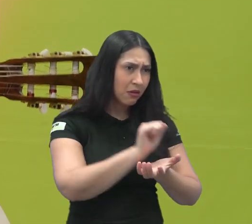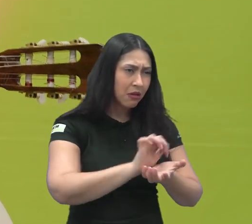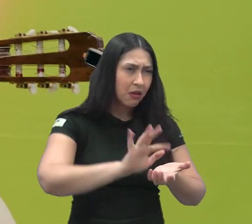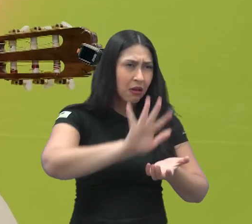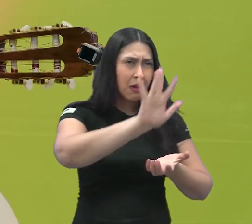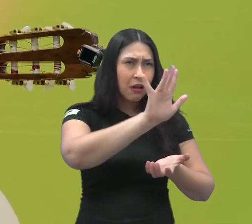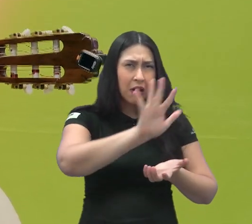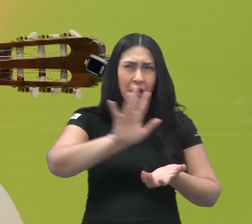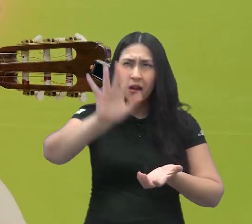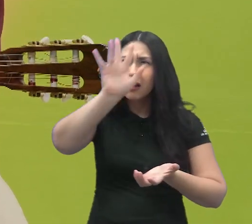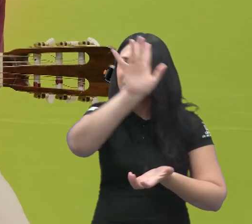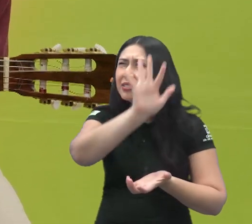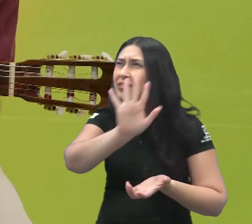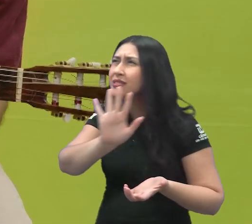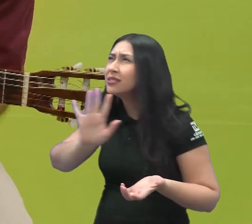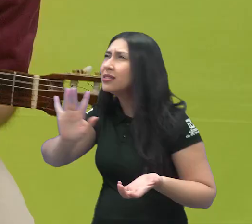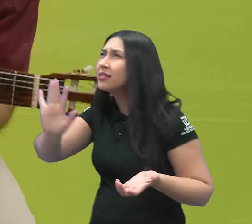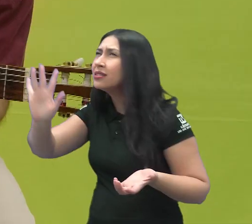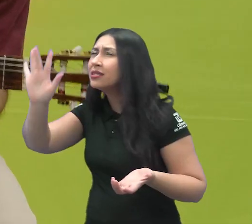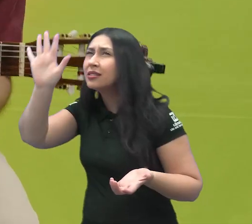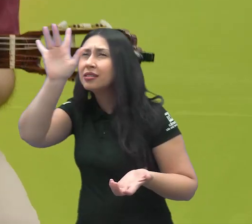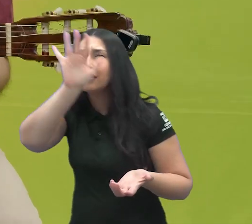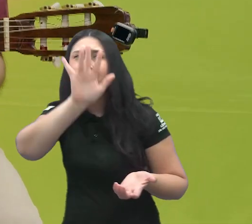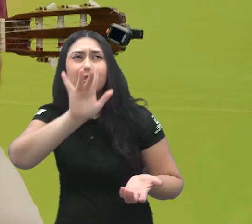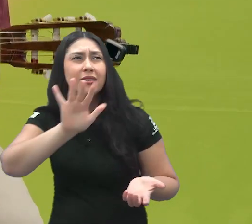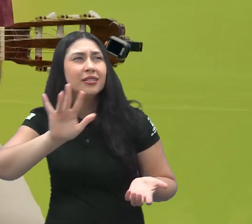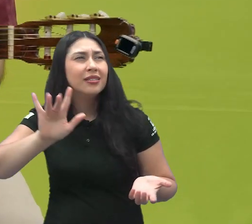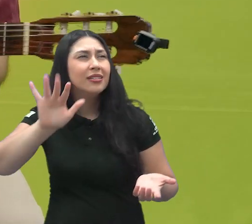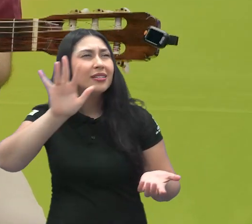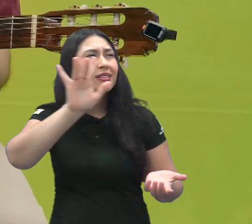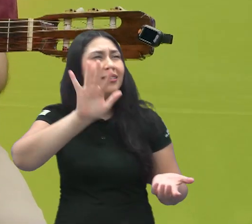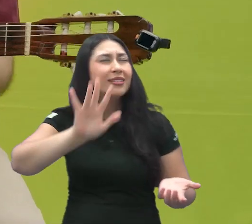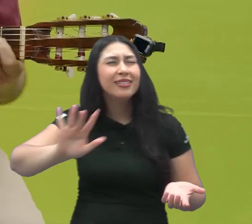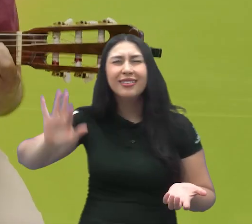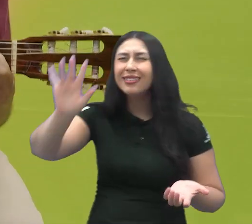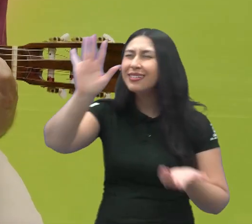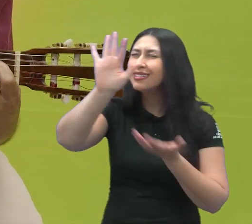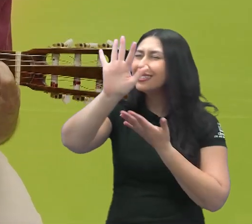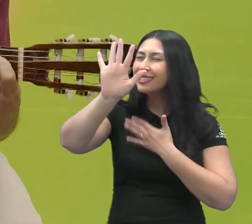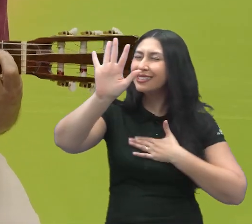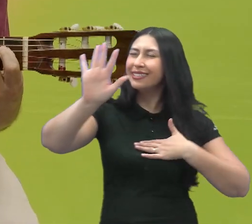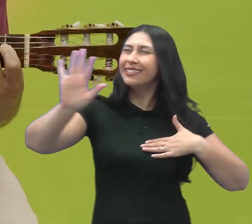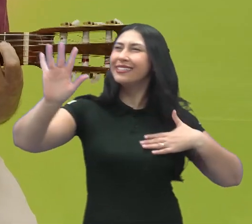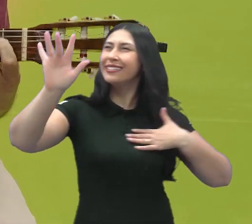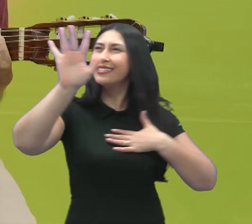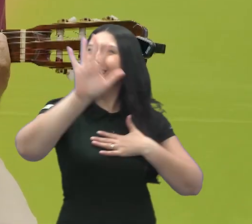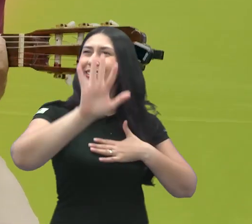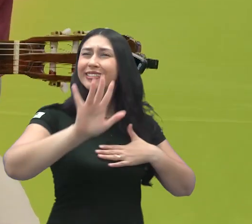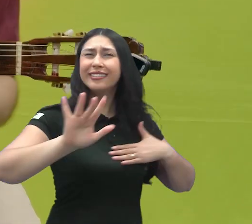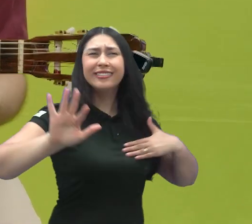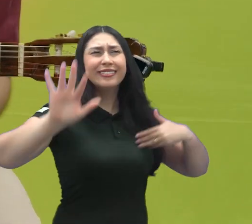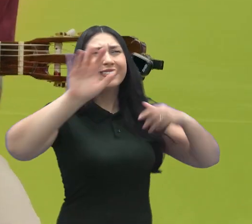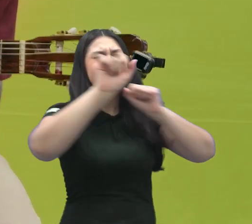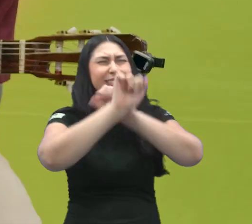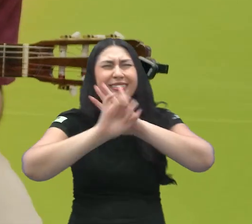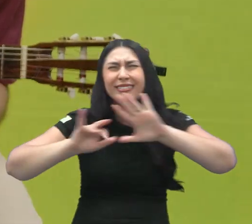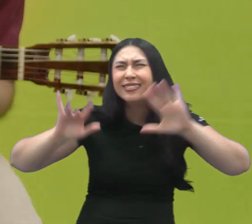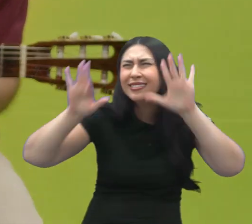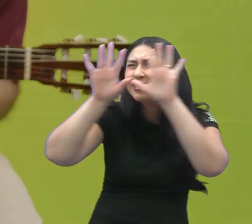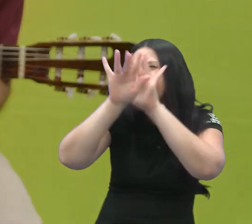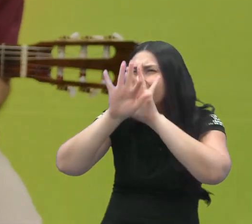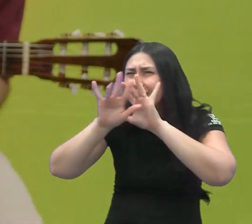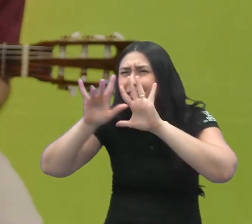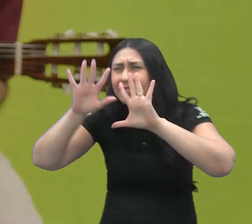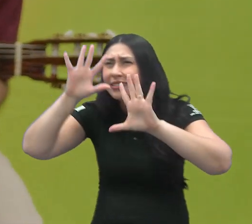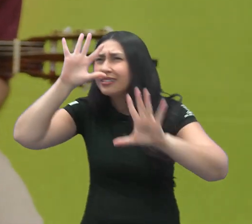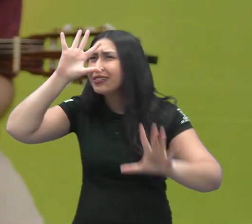Vapor barato pelo ar, mesmo com satisfação, é possível